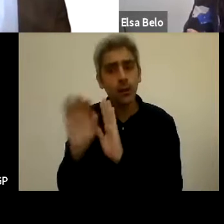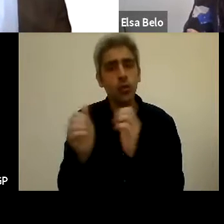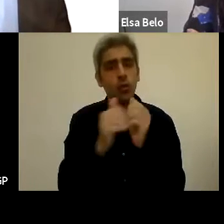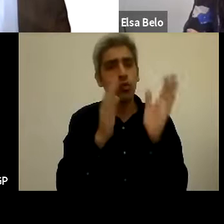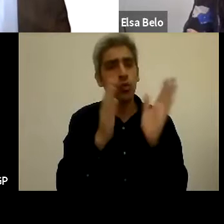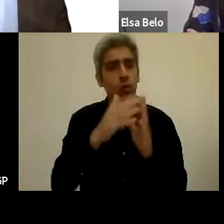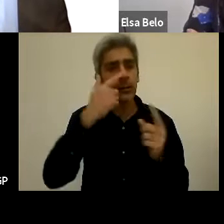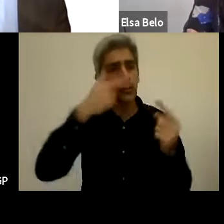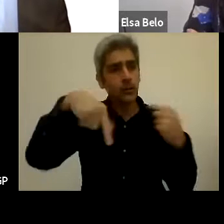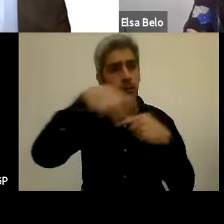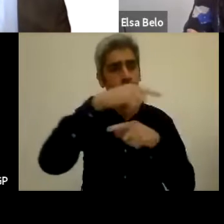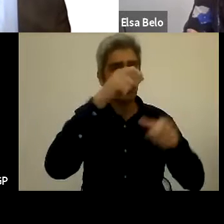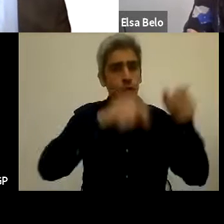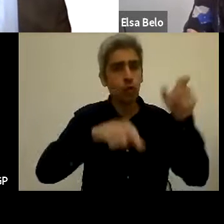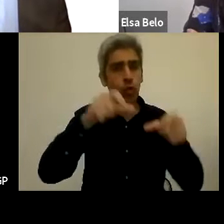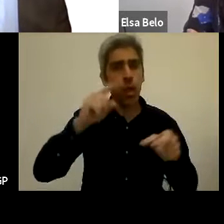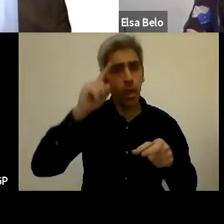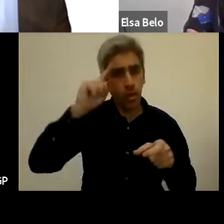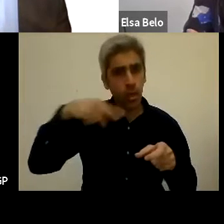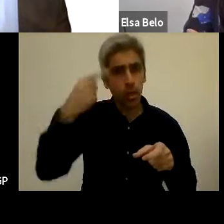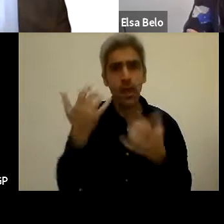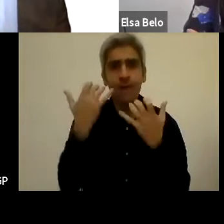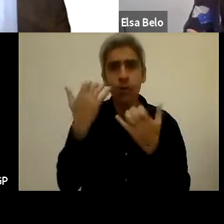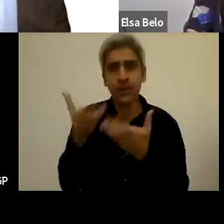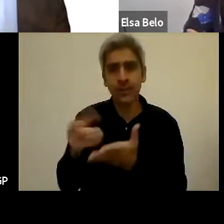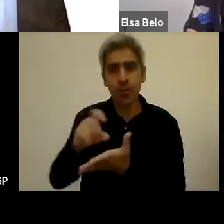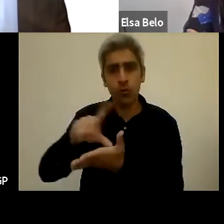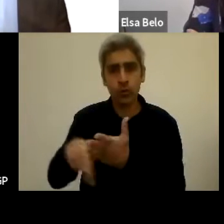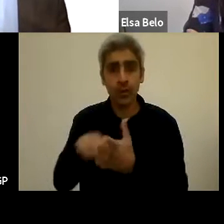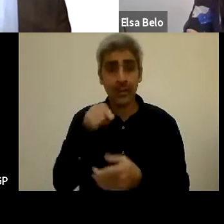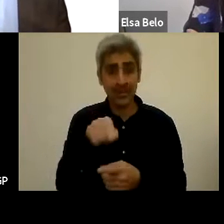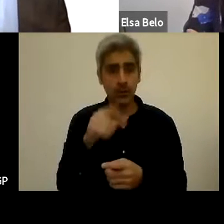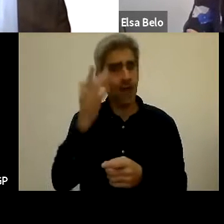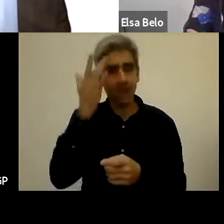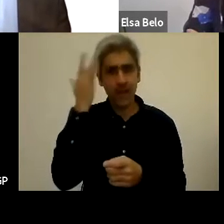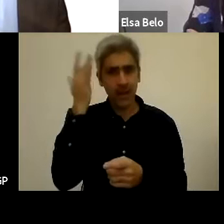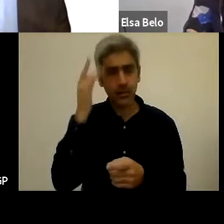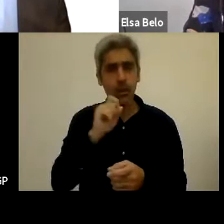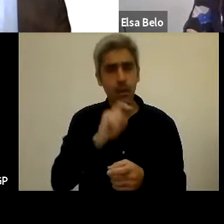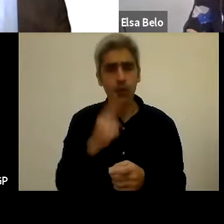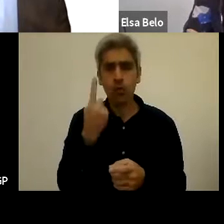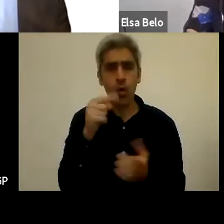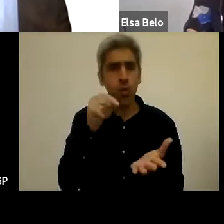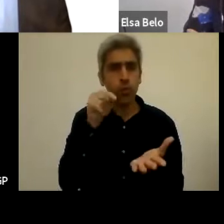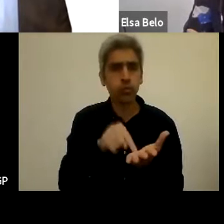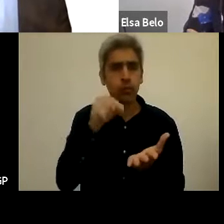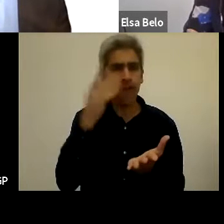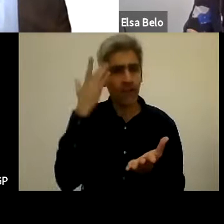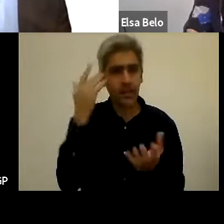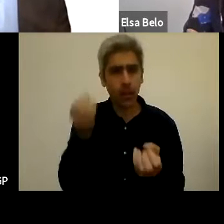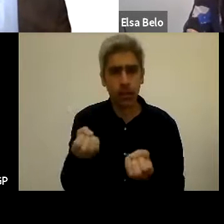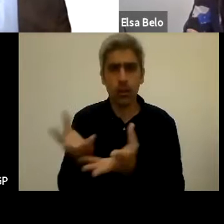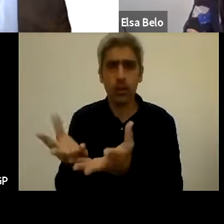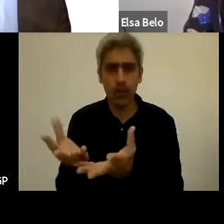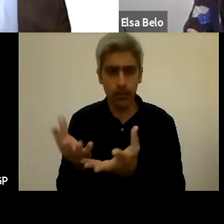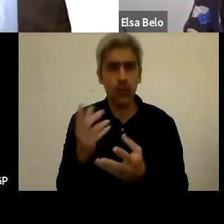up-to-date com o status do projeto, isso é uma coisa que é fácil e que nós conseguimos fazer simplesmente por carregar um botão. Mas não é uma coisa que